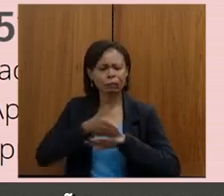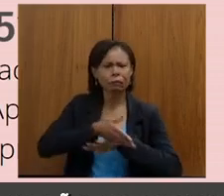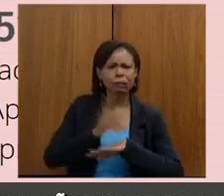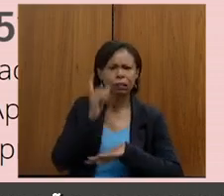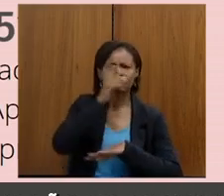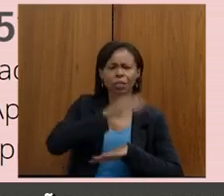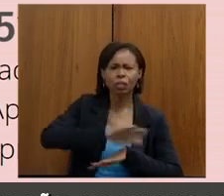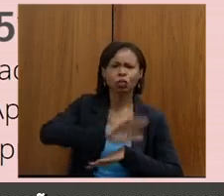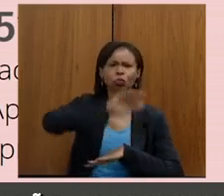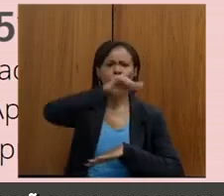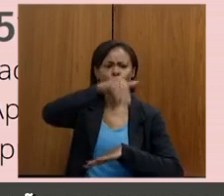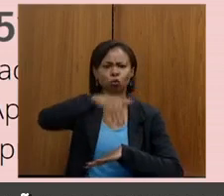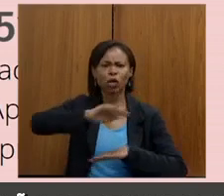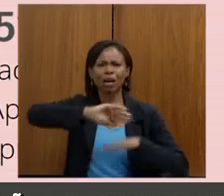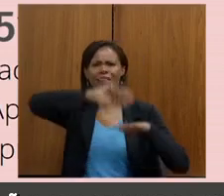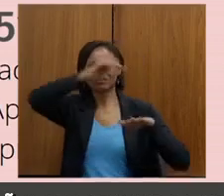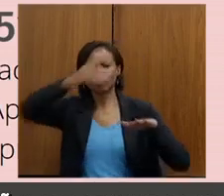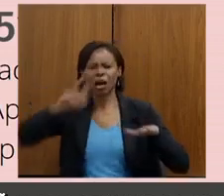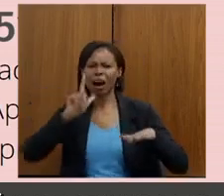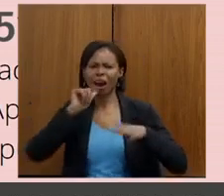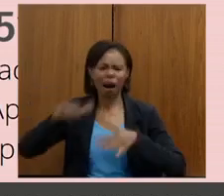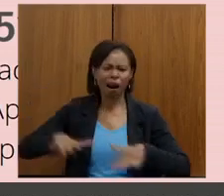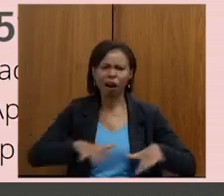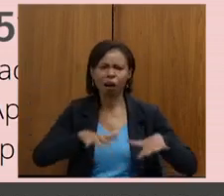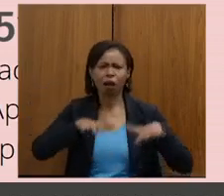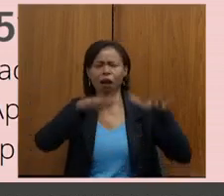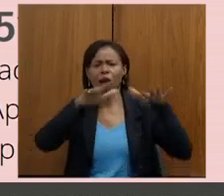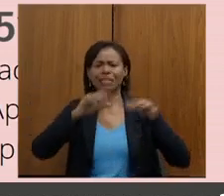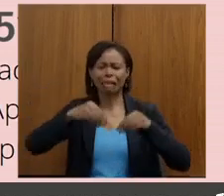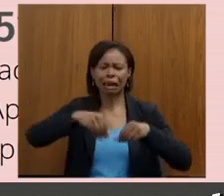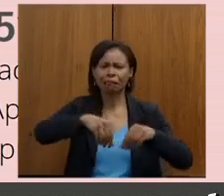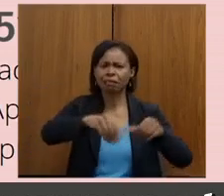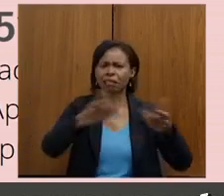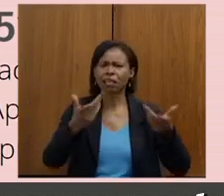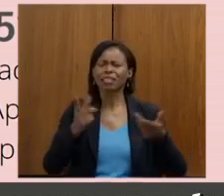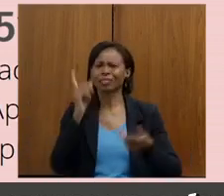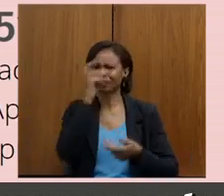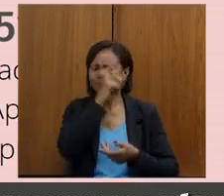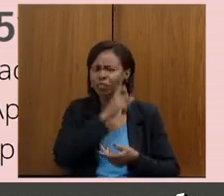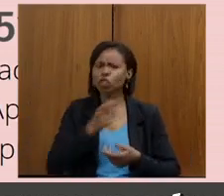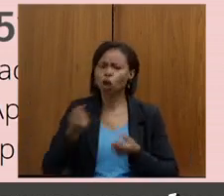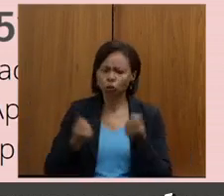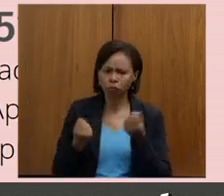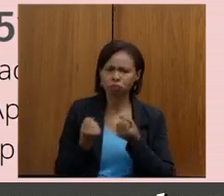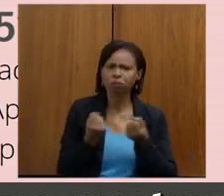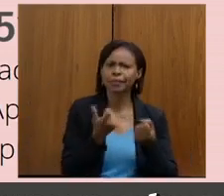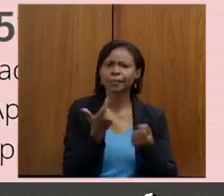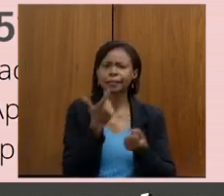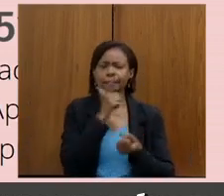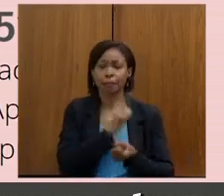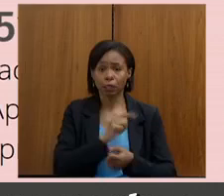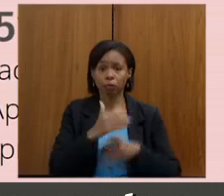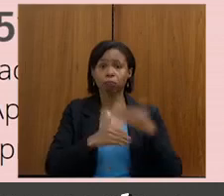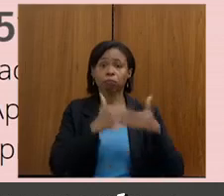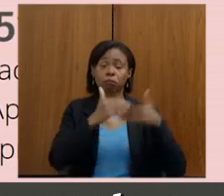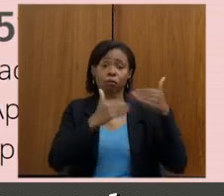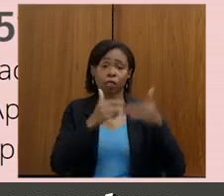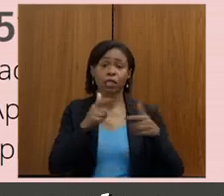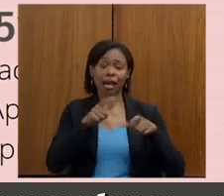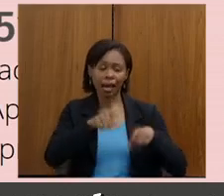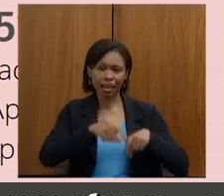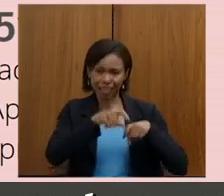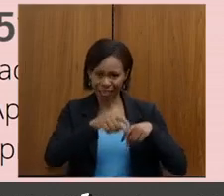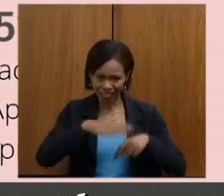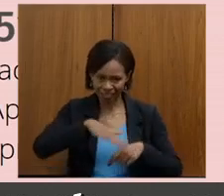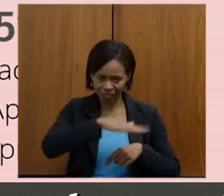áreas de Morro às vezes áreas de alagamento a cesárea de areia então isso foi um dos modos que a gente avançou bastante né na área